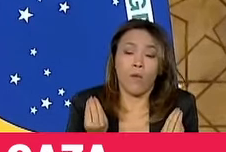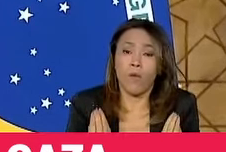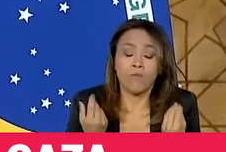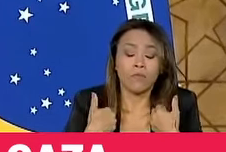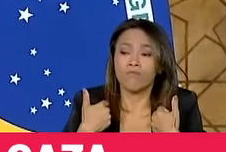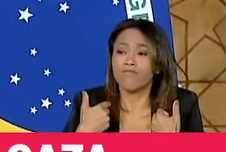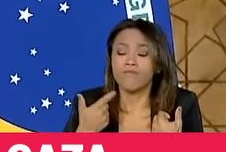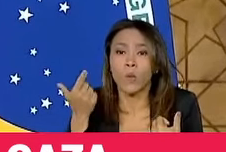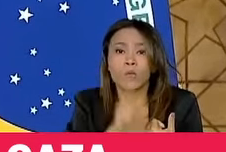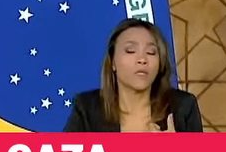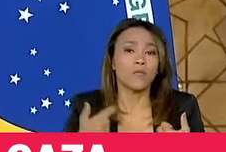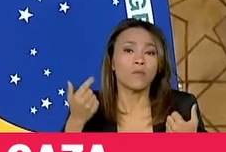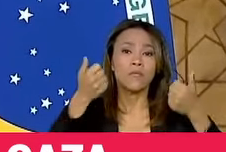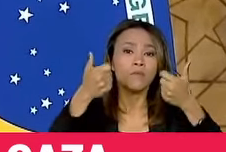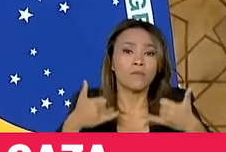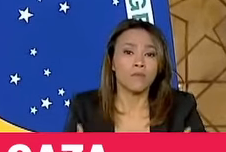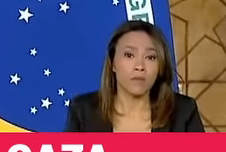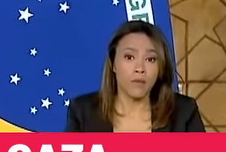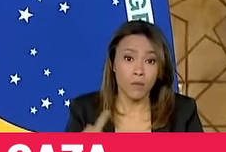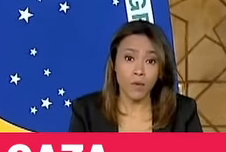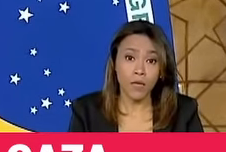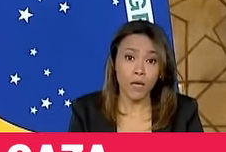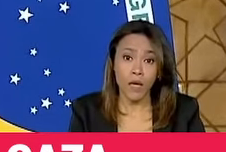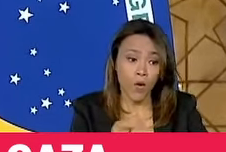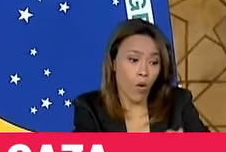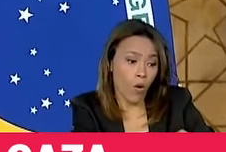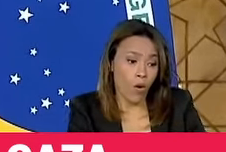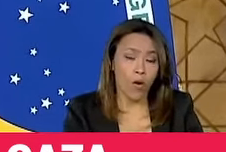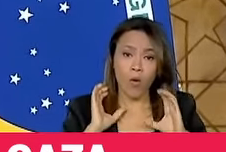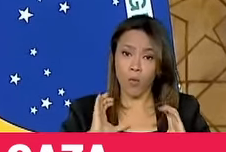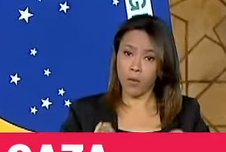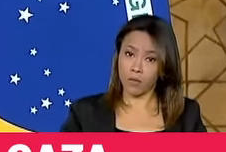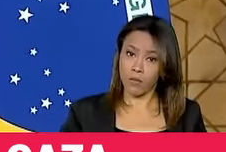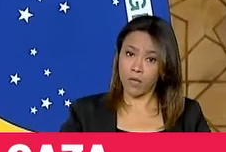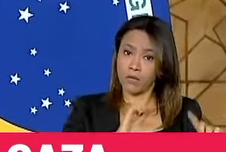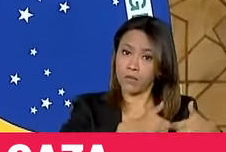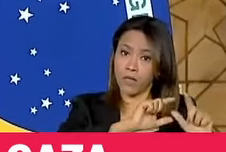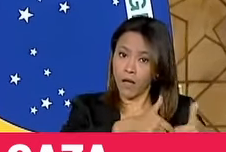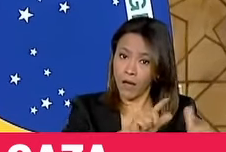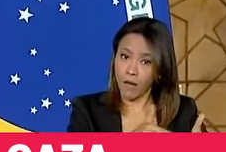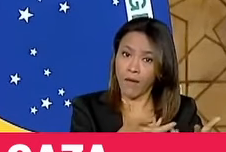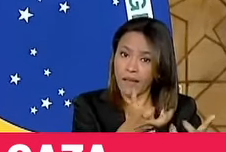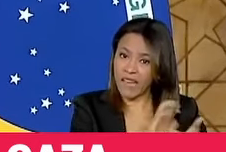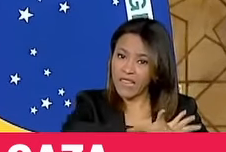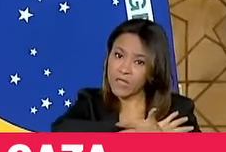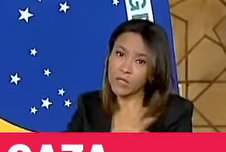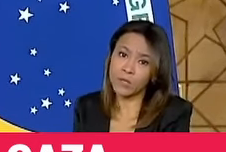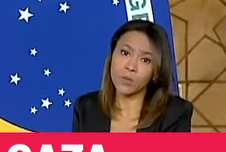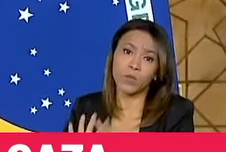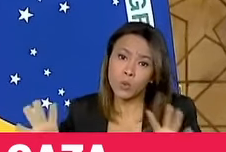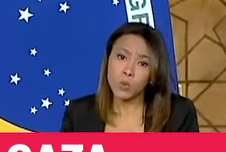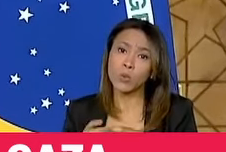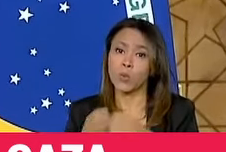explicação o comportamento de Israel a pretexto de derrotar o Hamas,